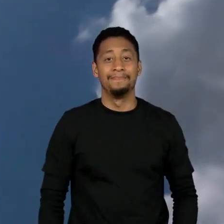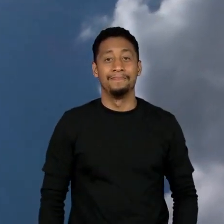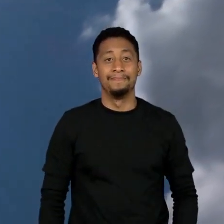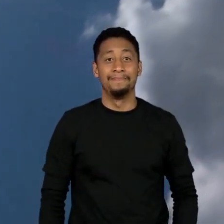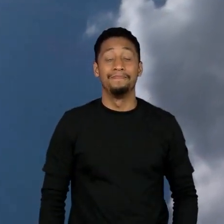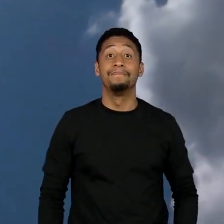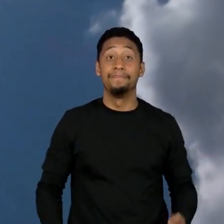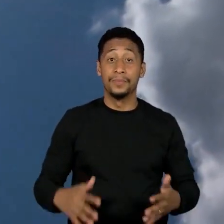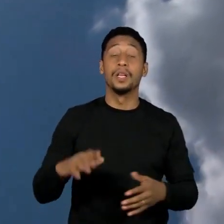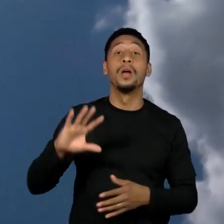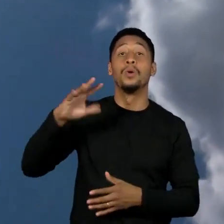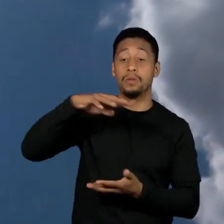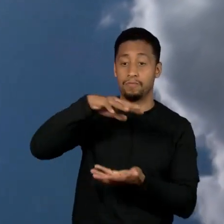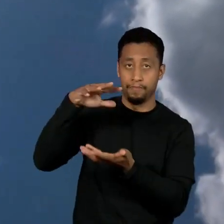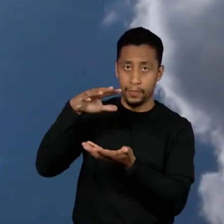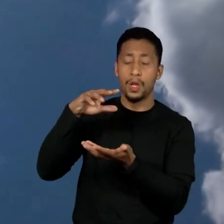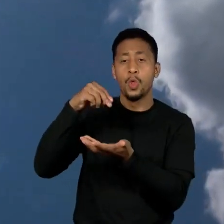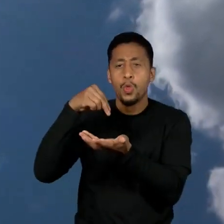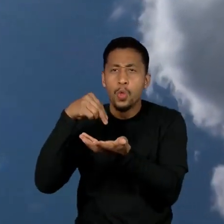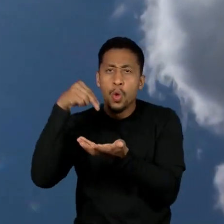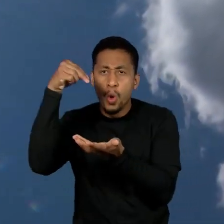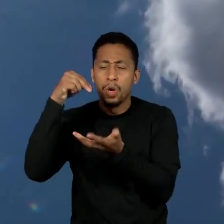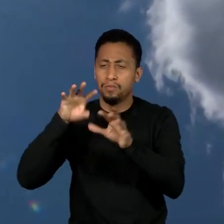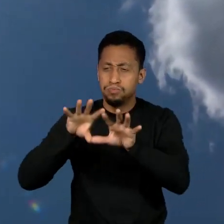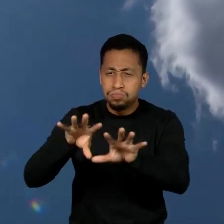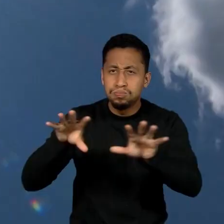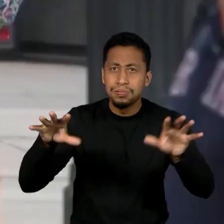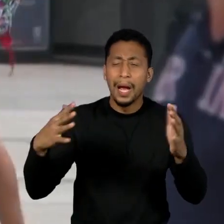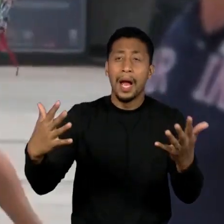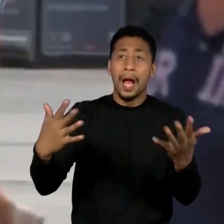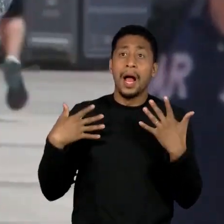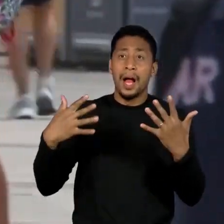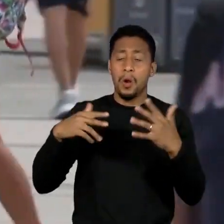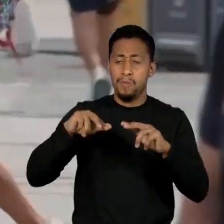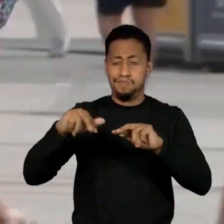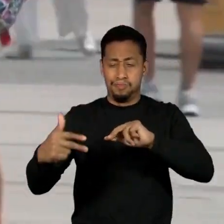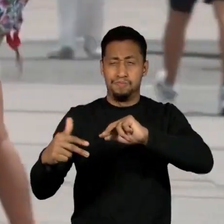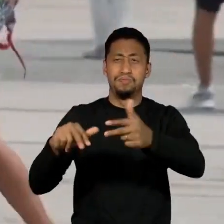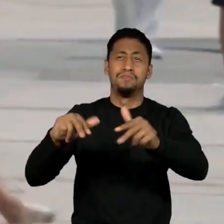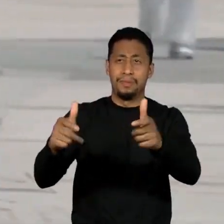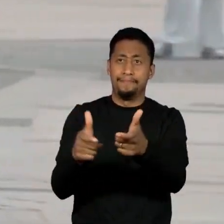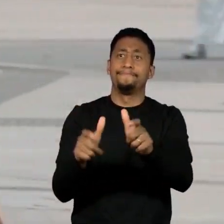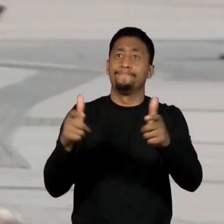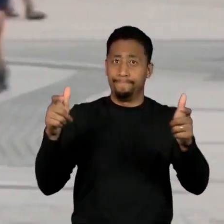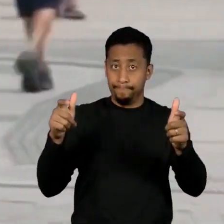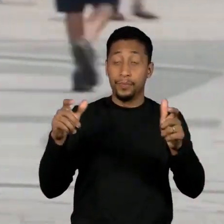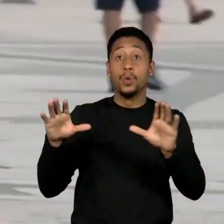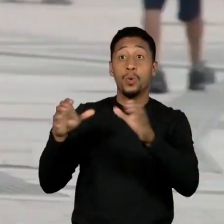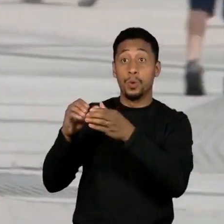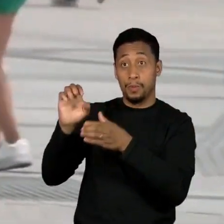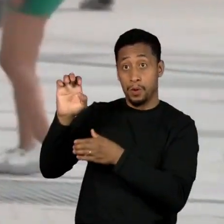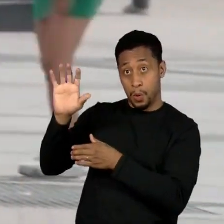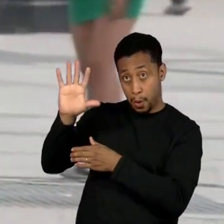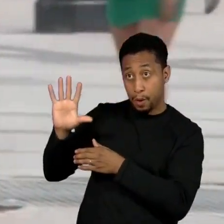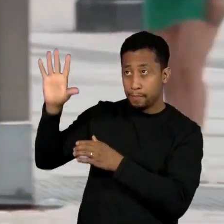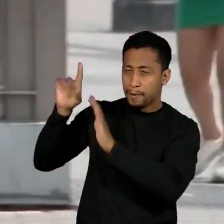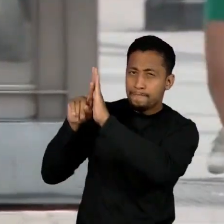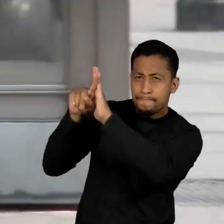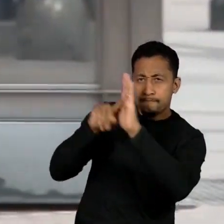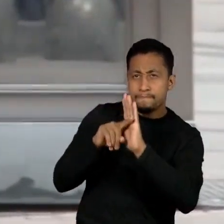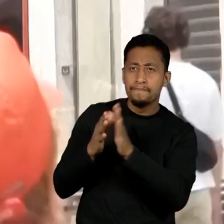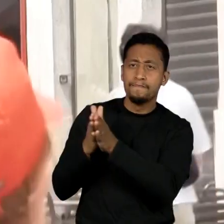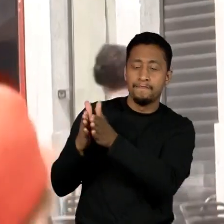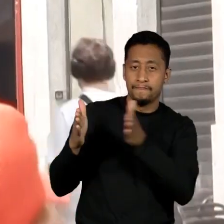No hemisfério norte, a onda de calor provocou novas mortes. Segundo o Observatório Europeu Copérnicos, julho